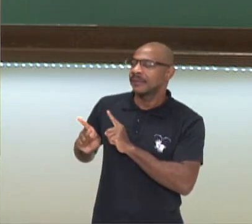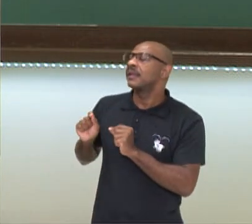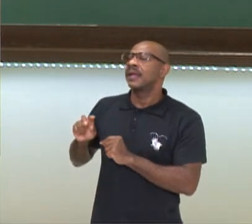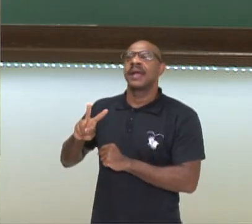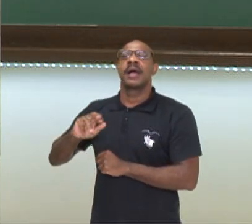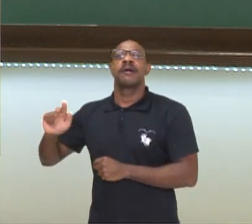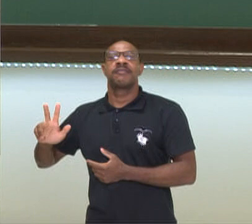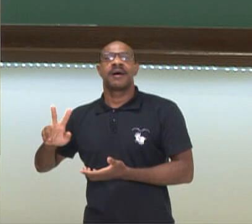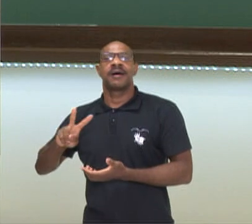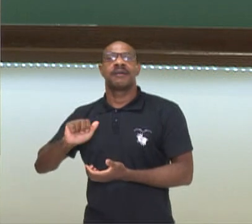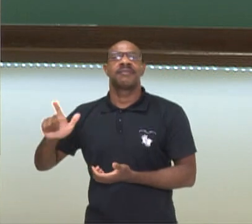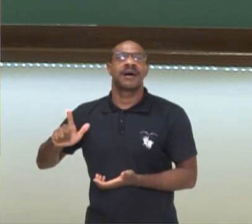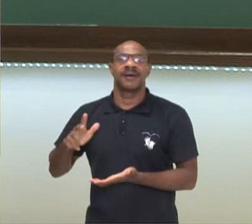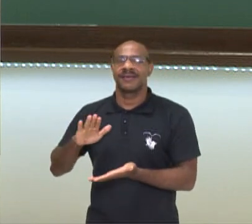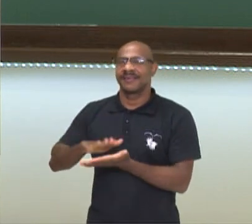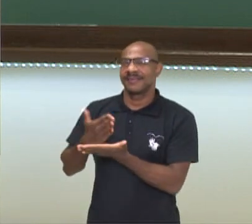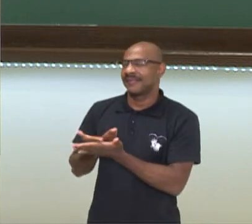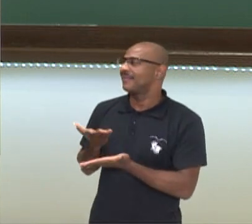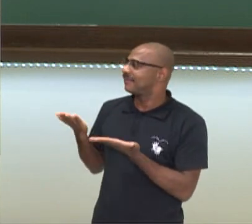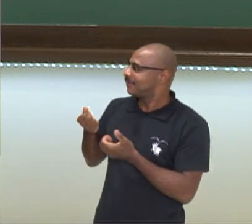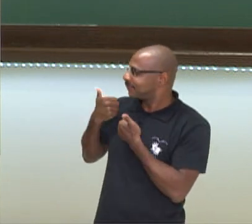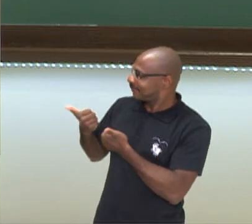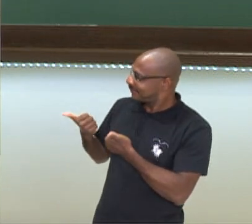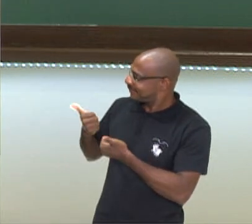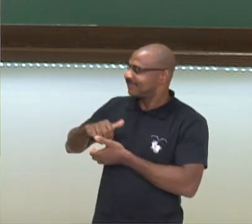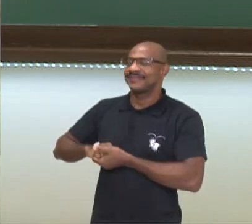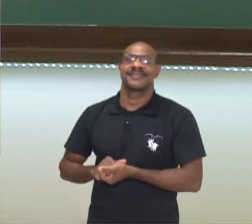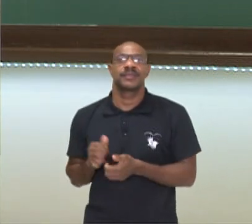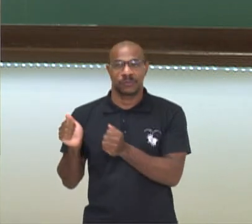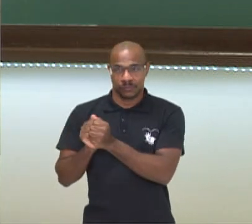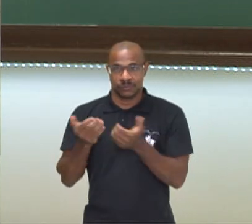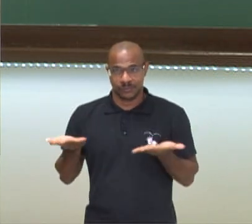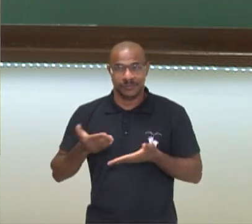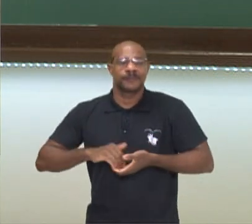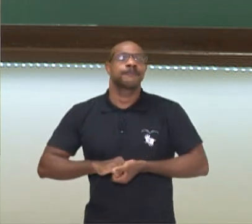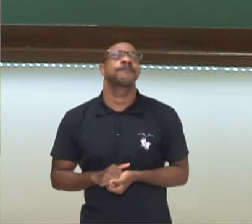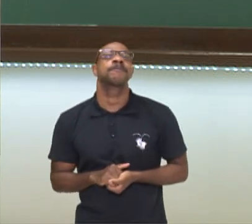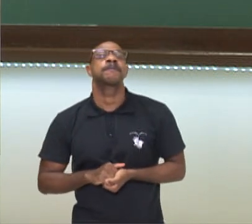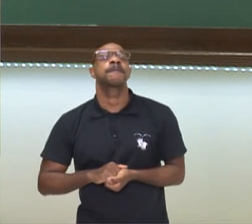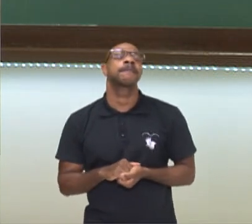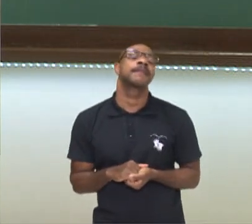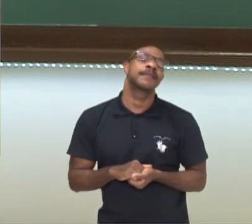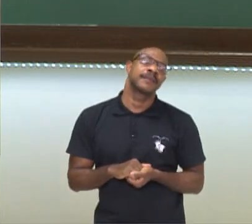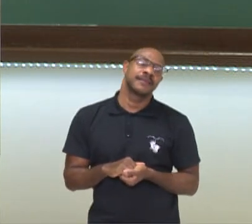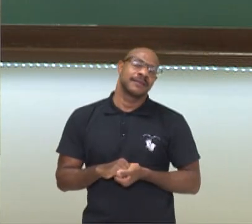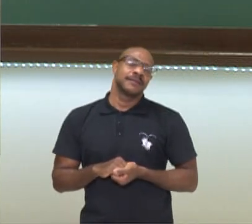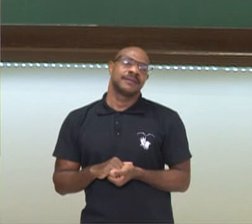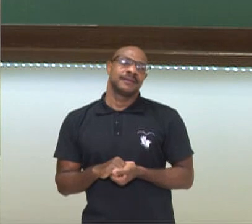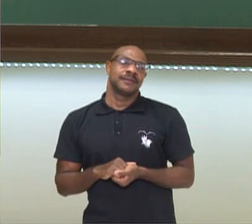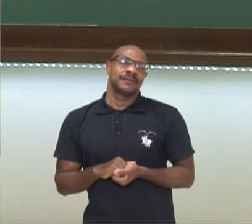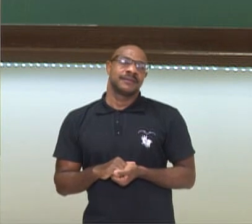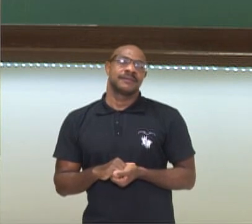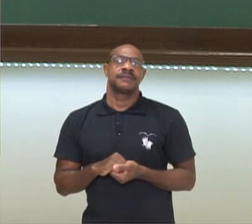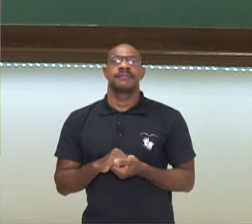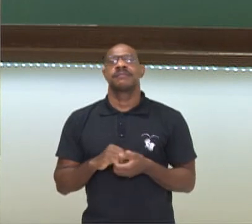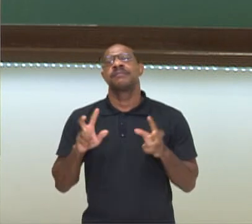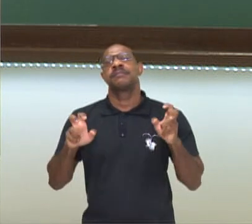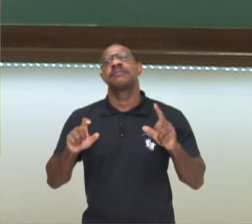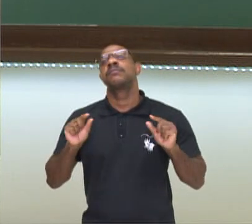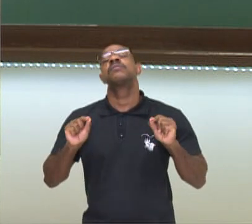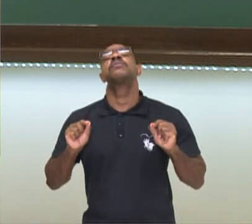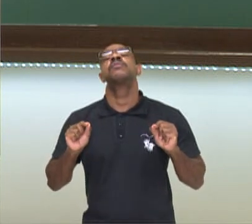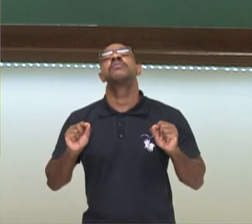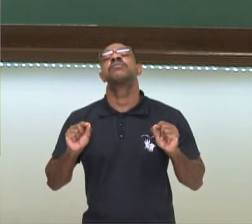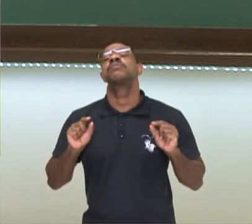é oval beleza Val como é que tá tamo junto essa aula né então a sala vamos falar sobre o que